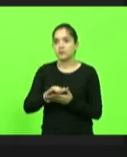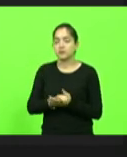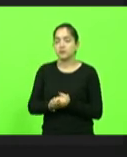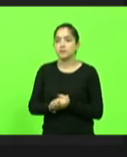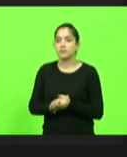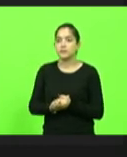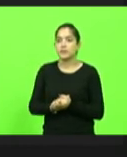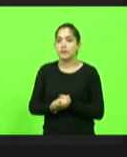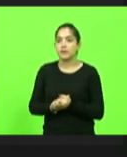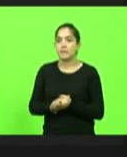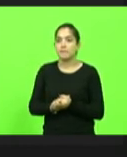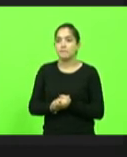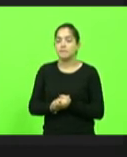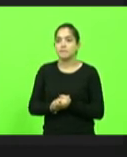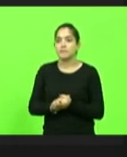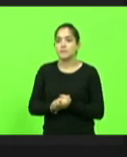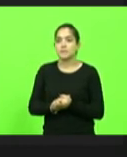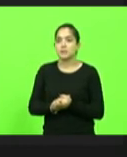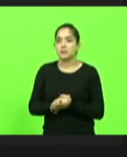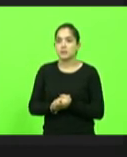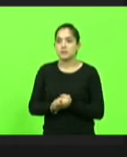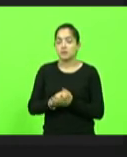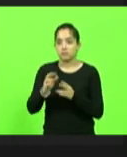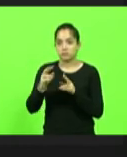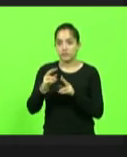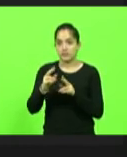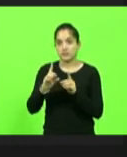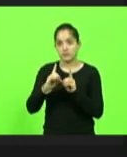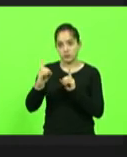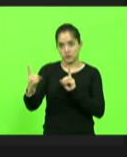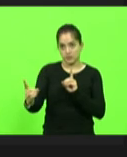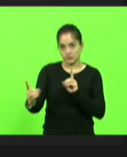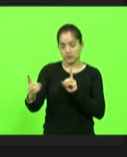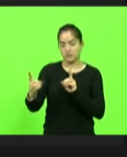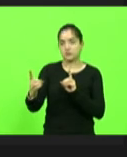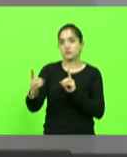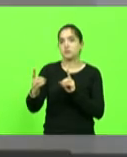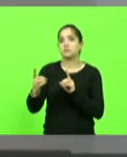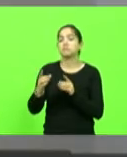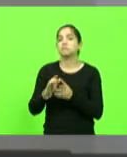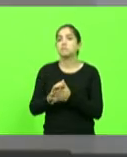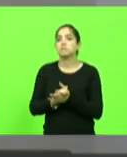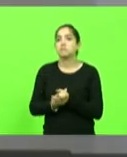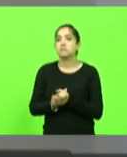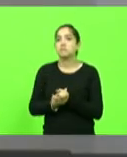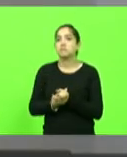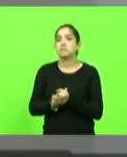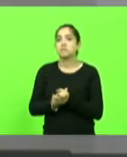Ah, sim. Que será na modalidade à distância, conforme que é TR.